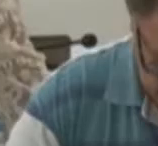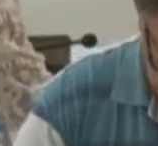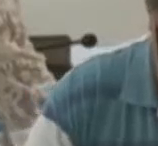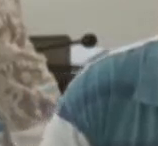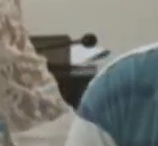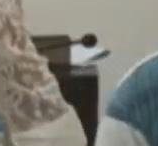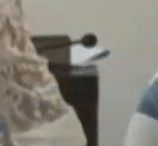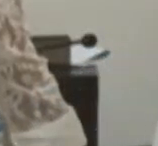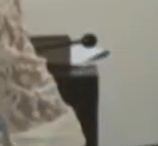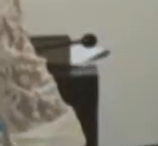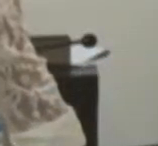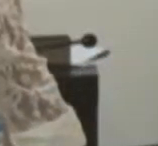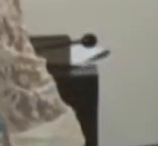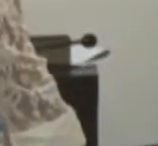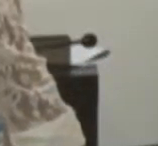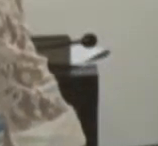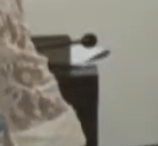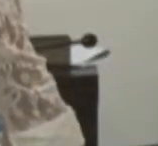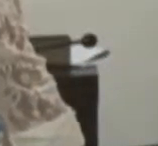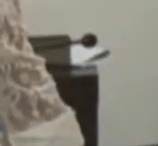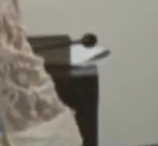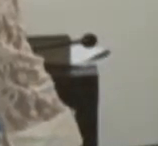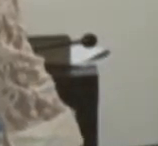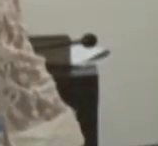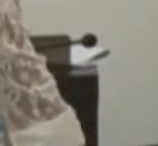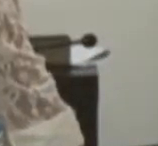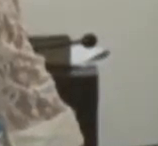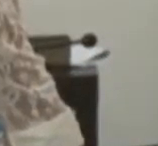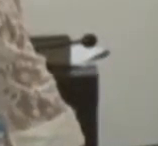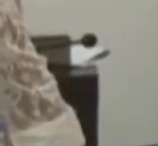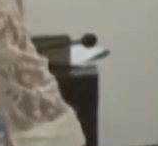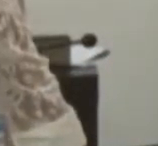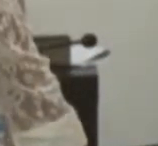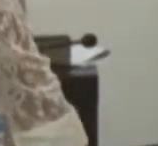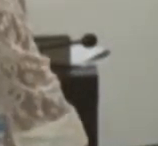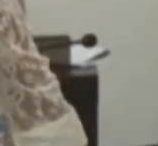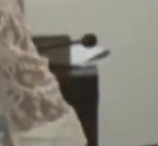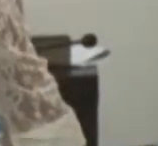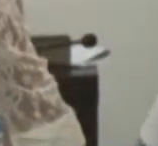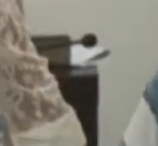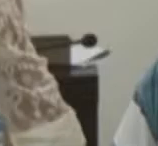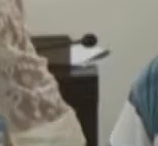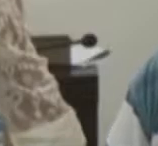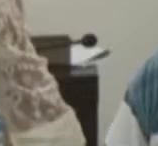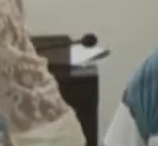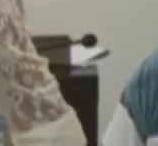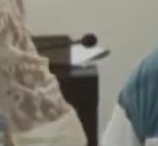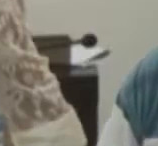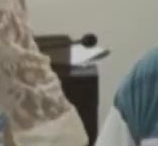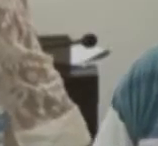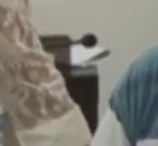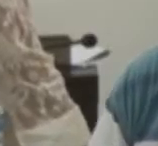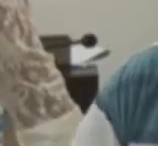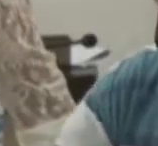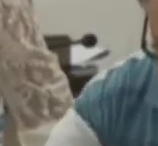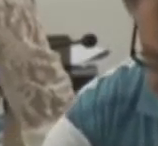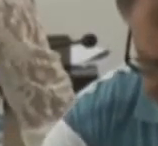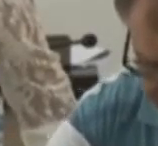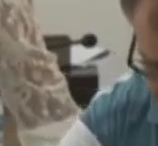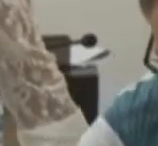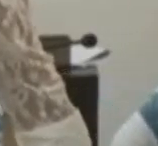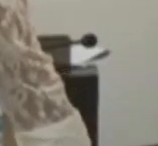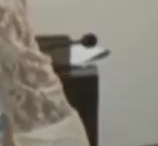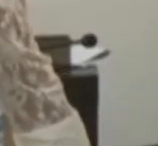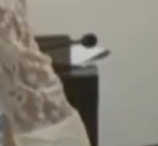o João Fischer, tanto a área de surdez quanto a visual, fizessem a essa primeira visita em um